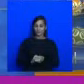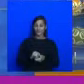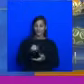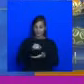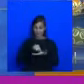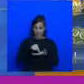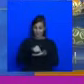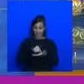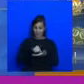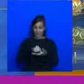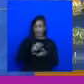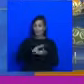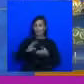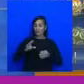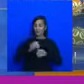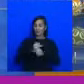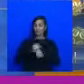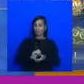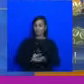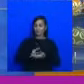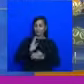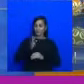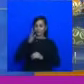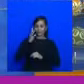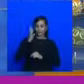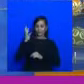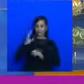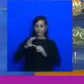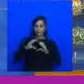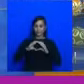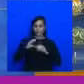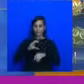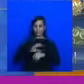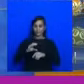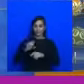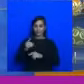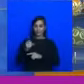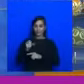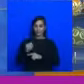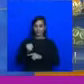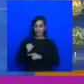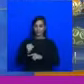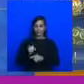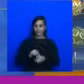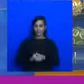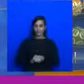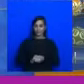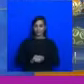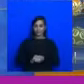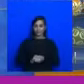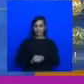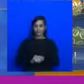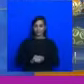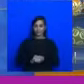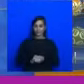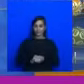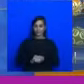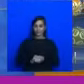E aí tá marcando, o prêmio está acumulado. Já pensou? Bola cinza, 18. Cinza número